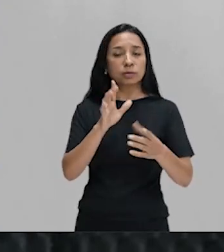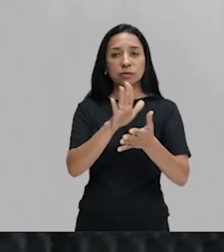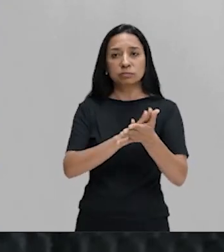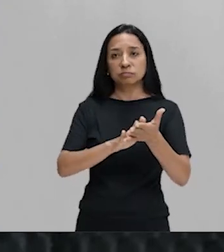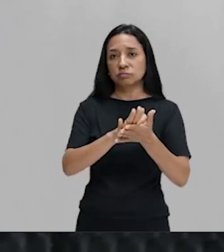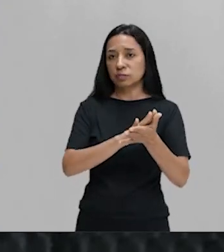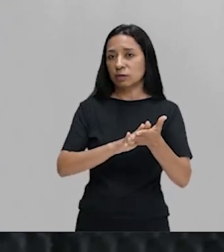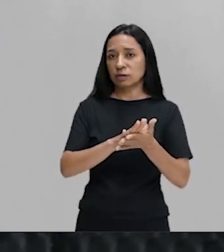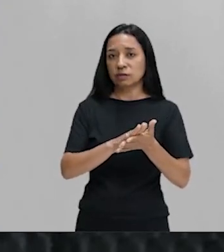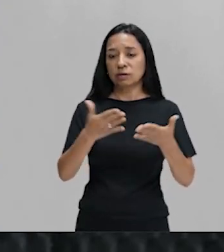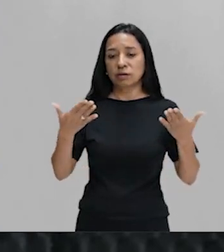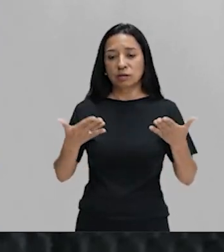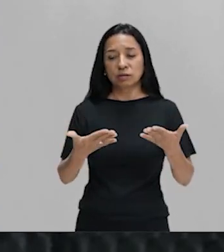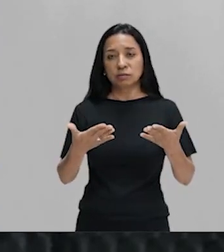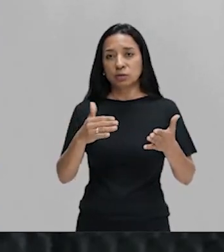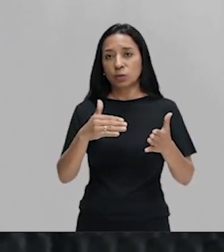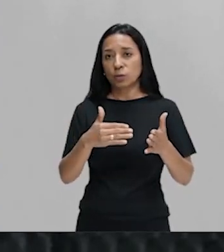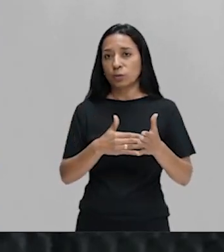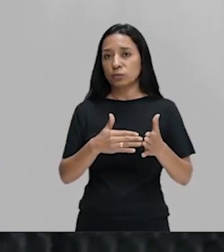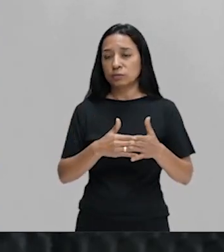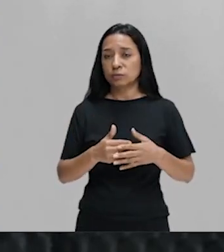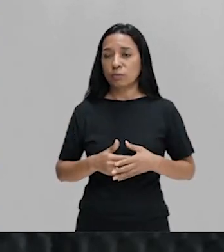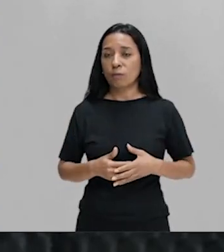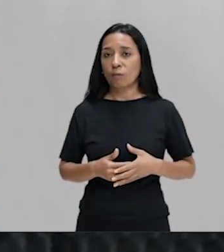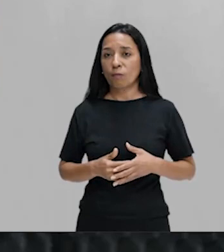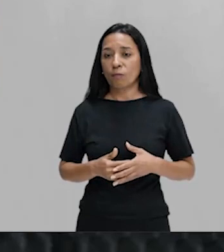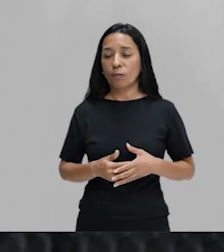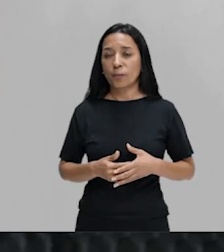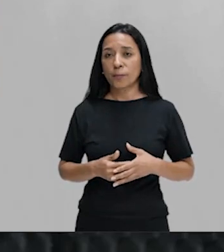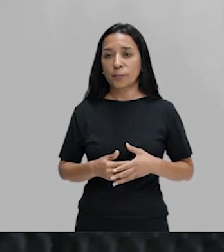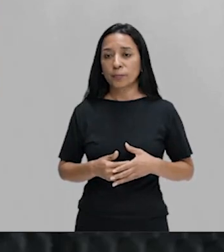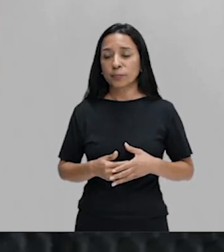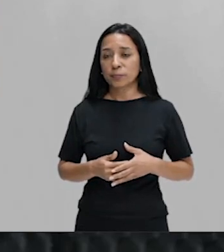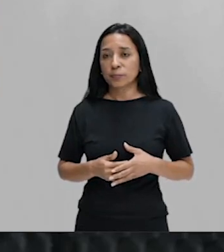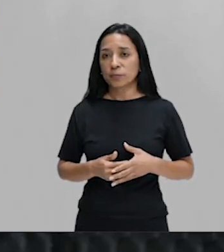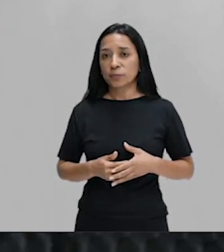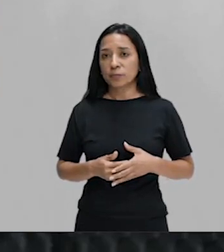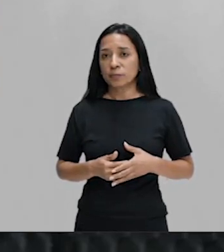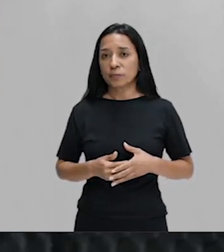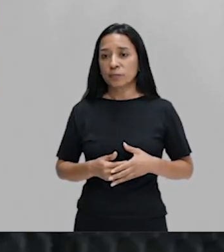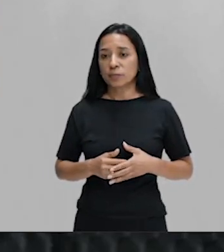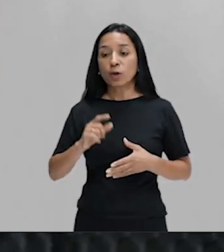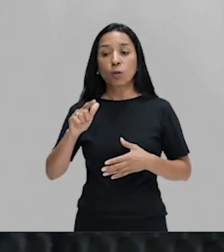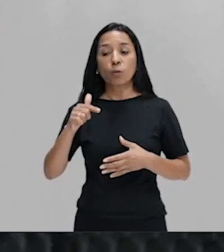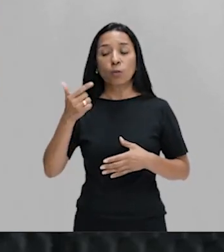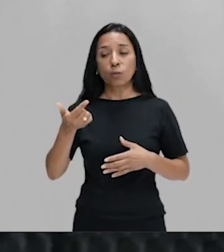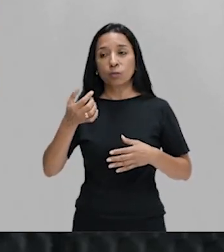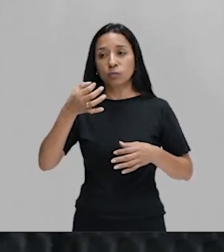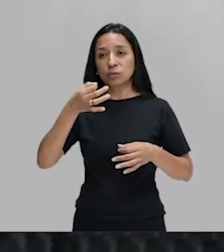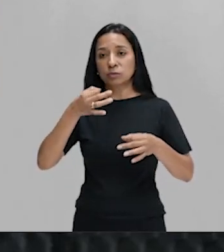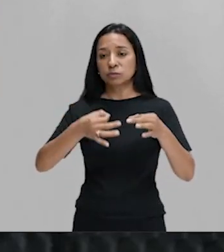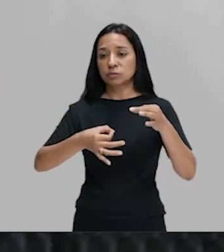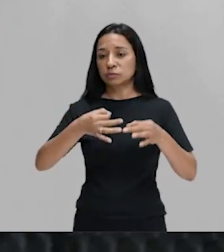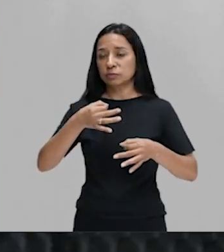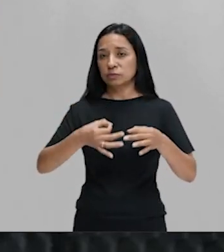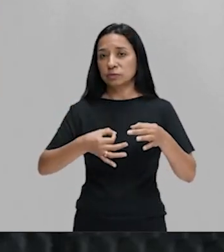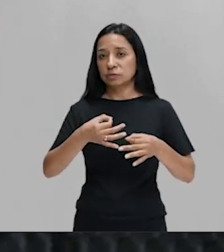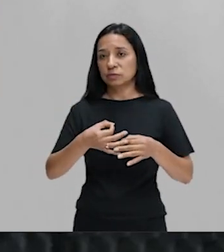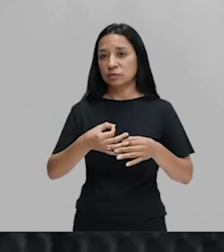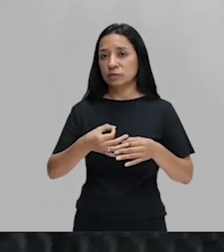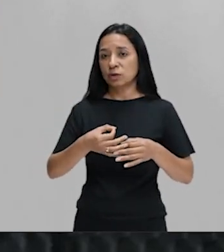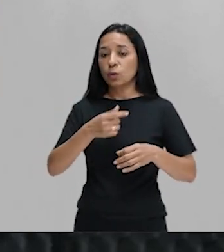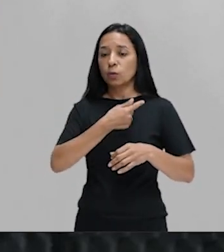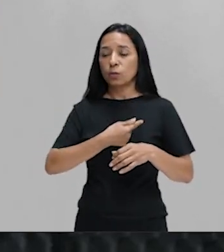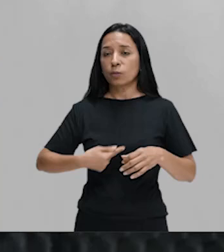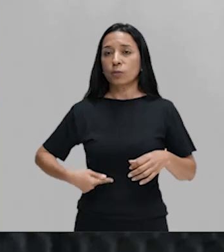hoje, depois que essa justificativa foi perdendo força, a outra justificativa que o governo norte-americano encontrou,